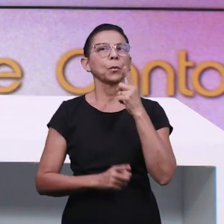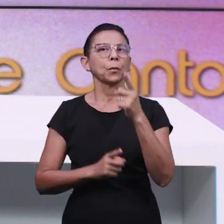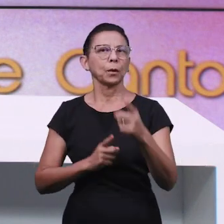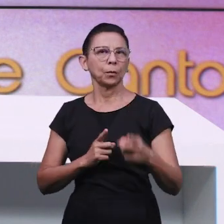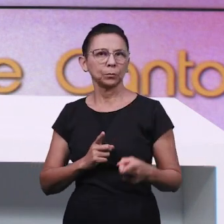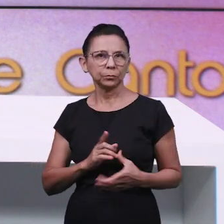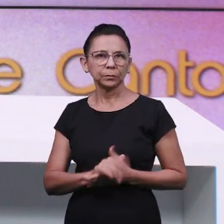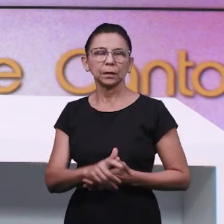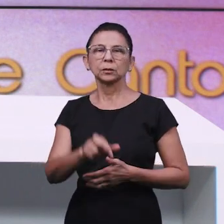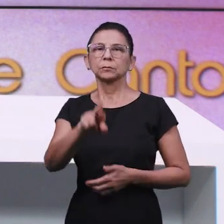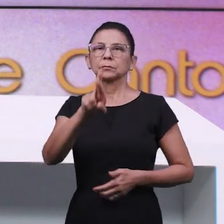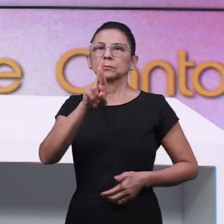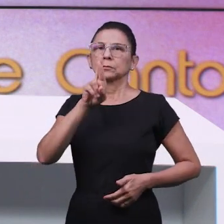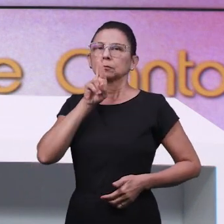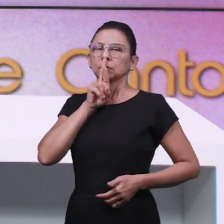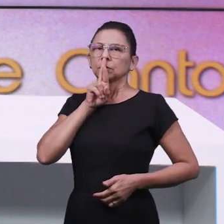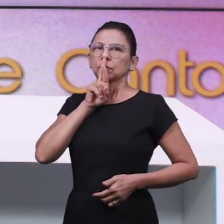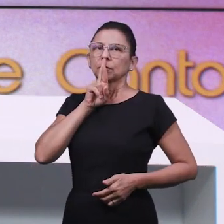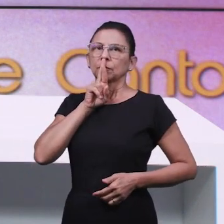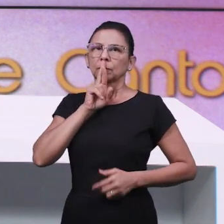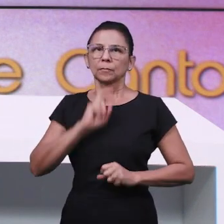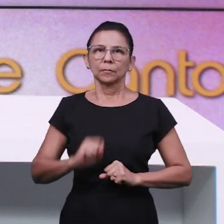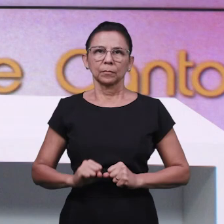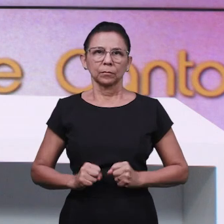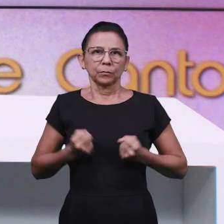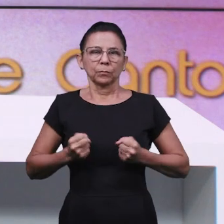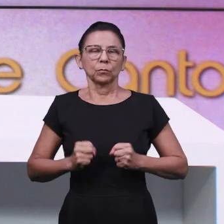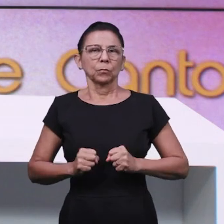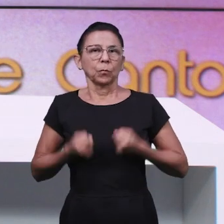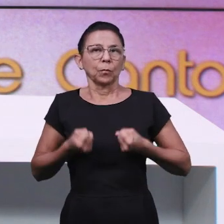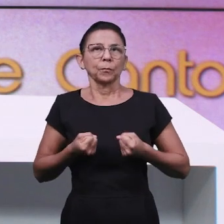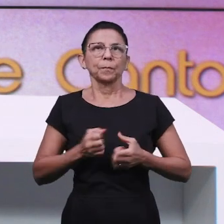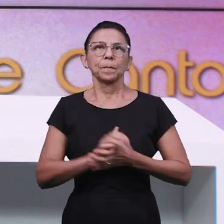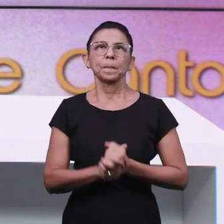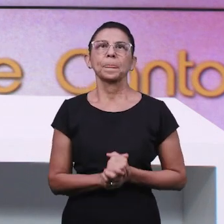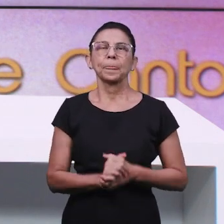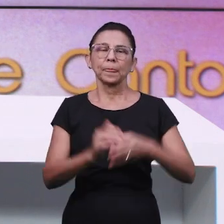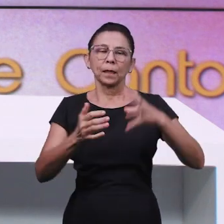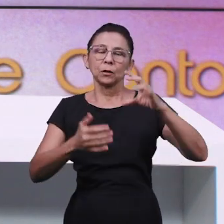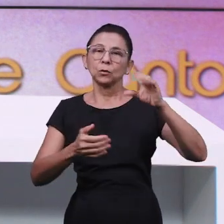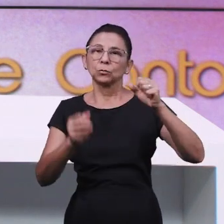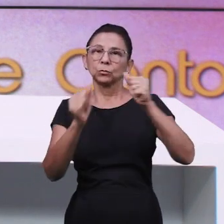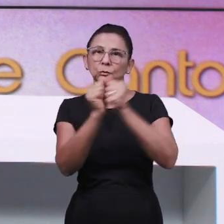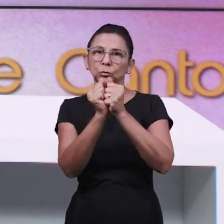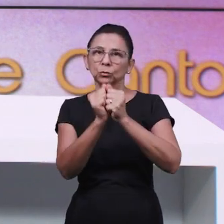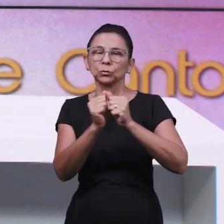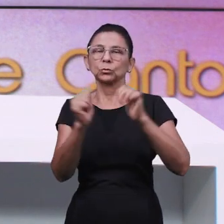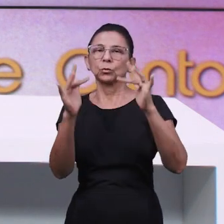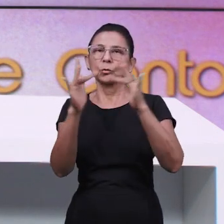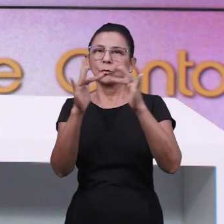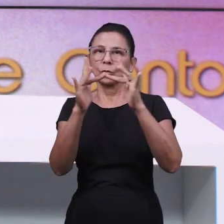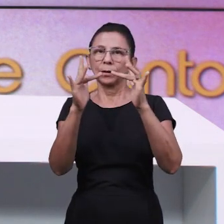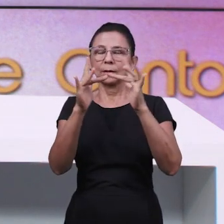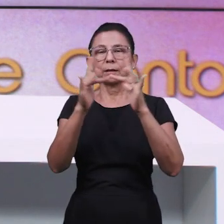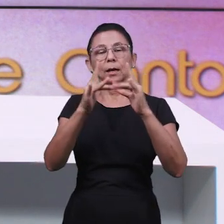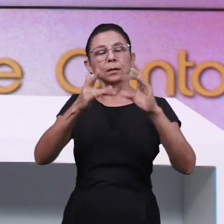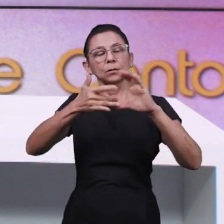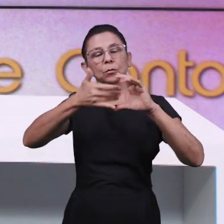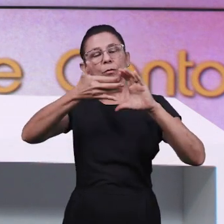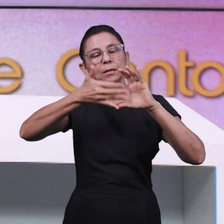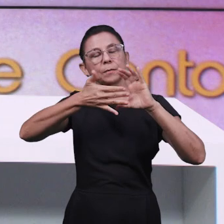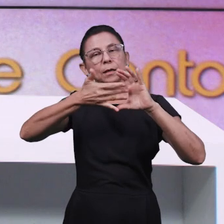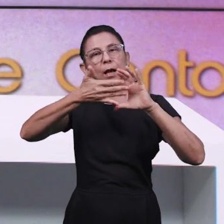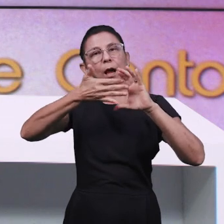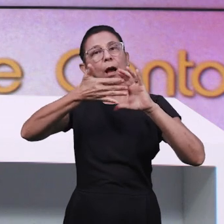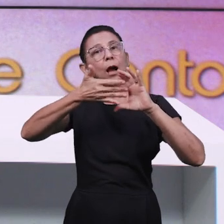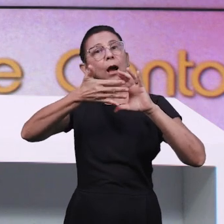na expiração, esses impulsos em contato com as pregas vão produzir o ciclo vibratório e